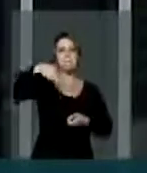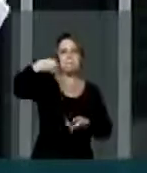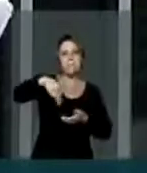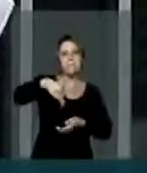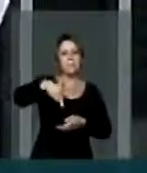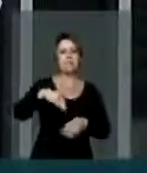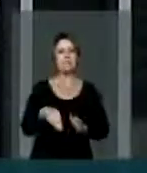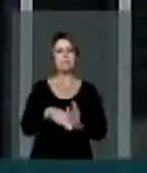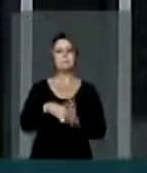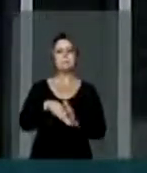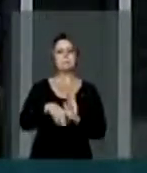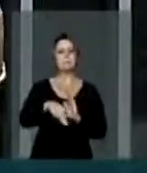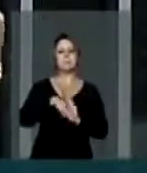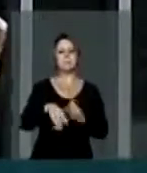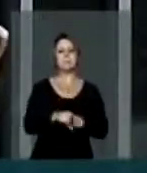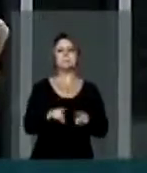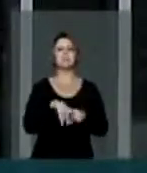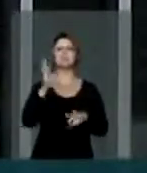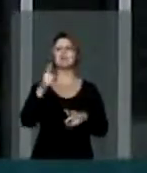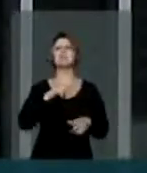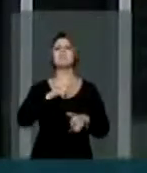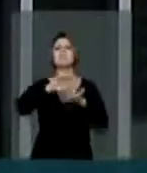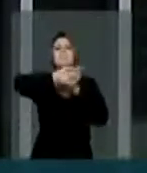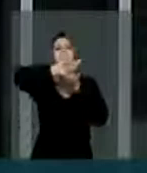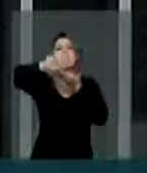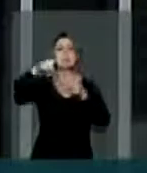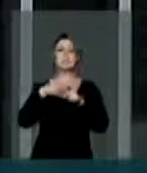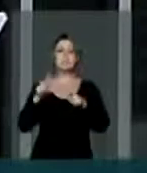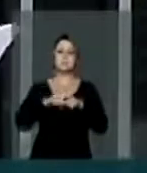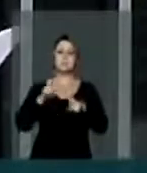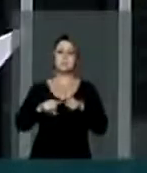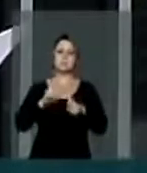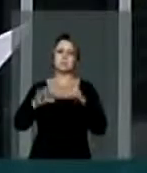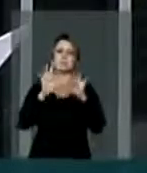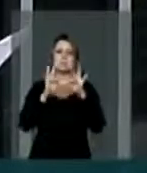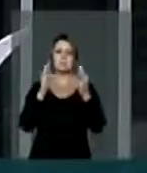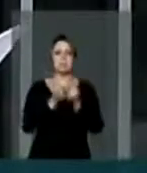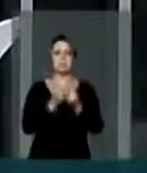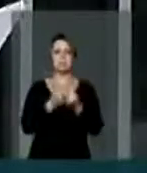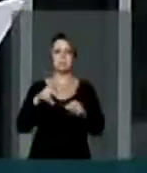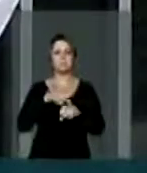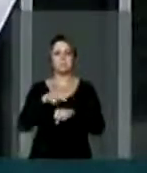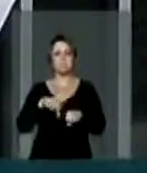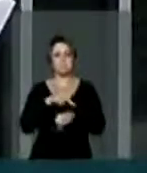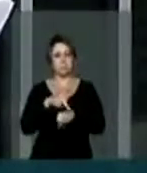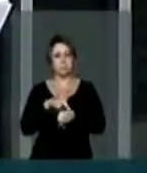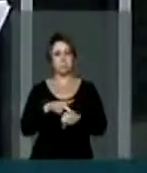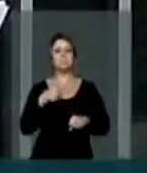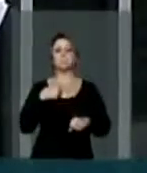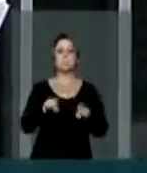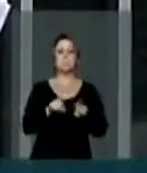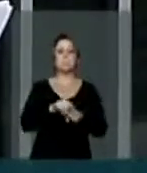bastam os males que as drogas lícitas têm causado às famílias em nosso país. A